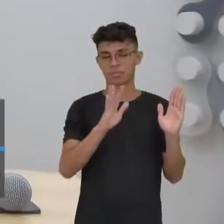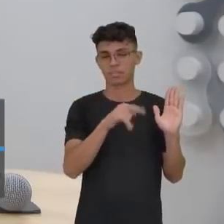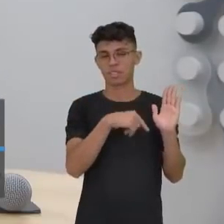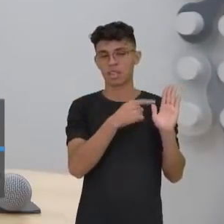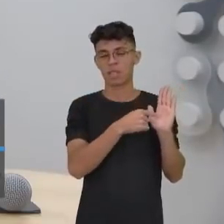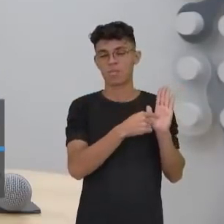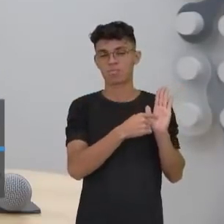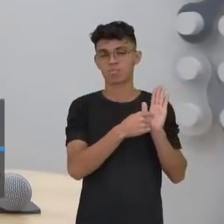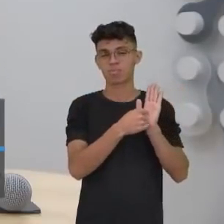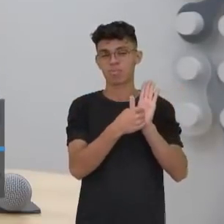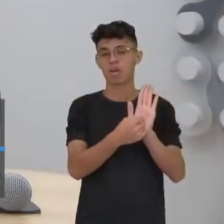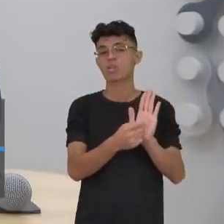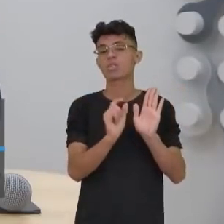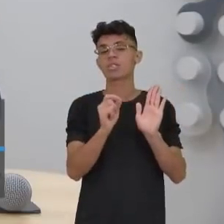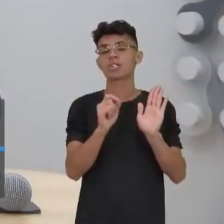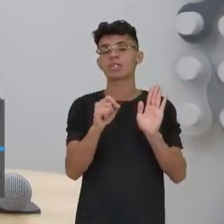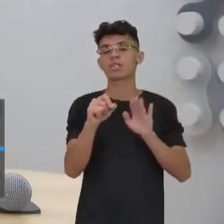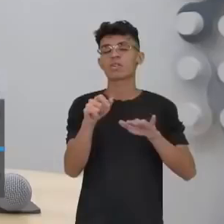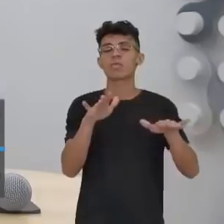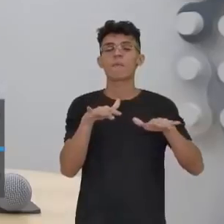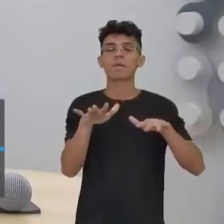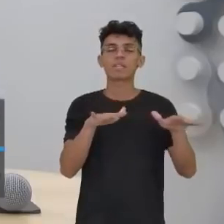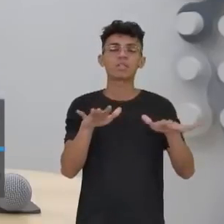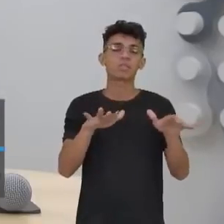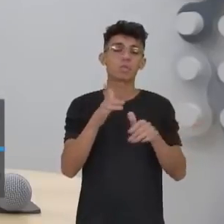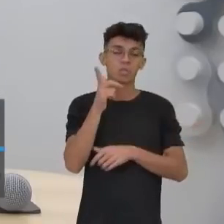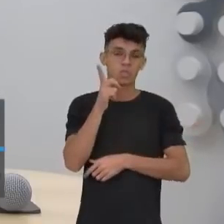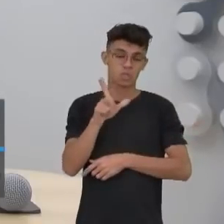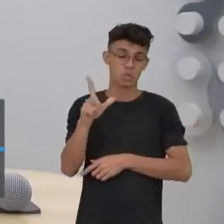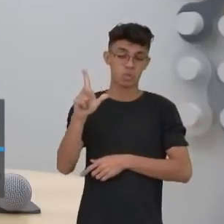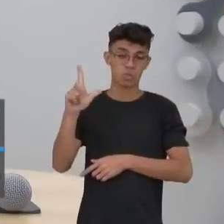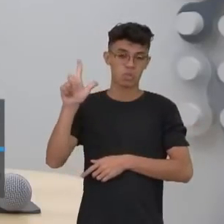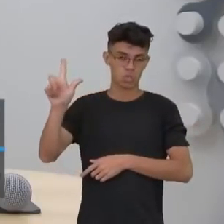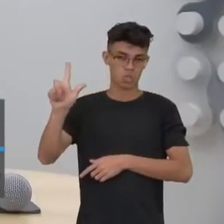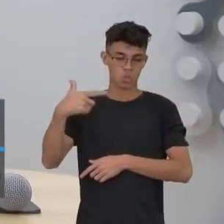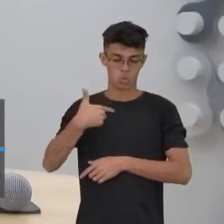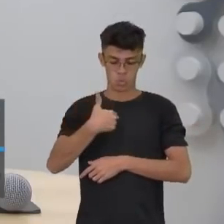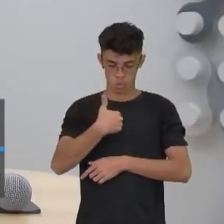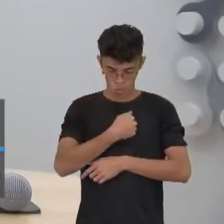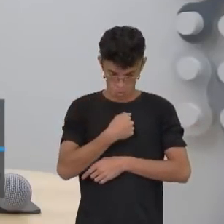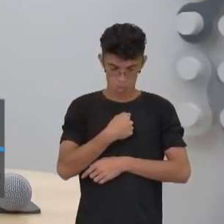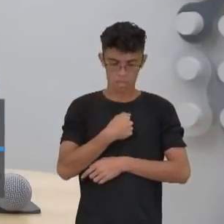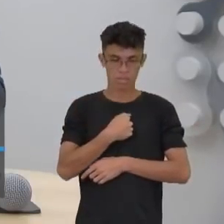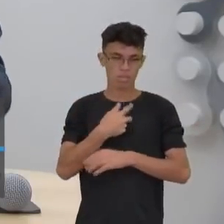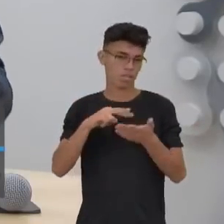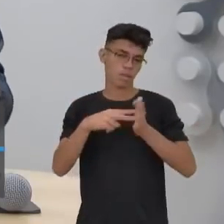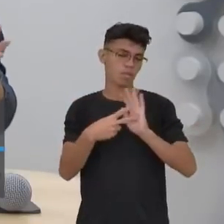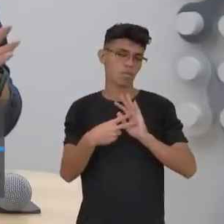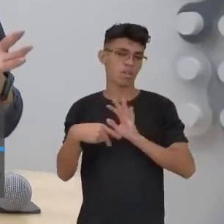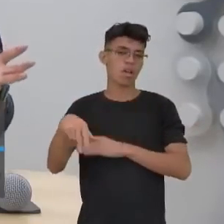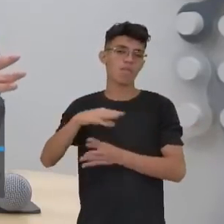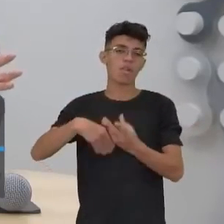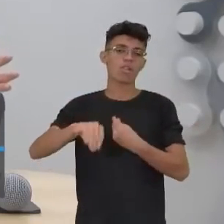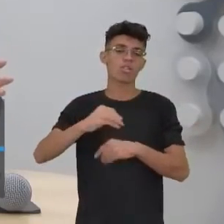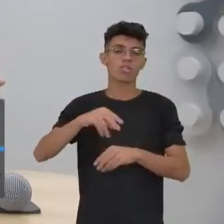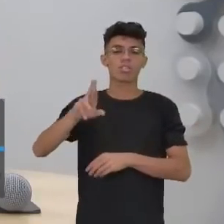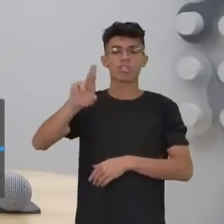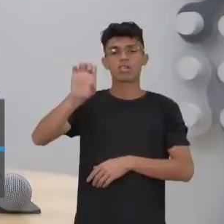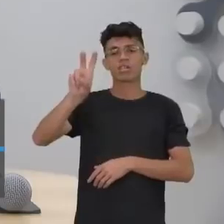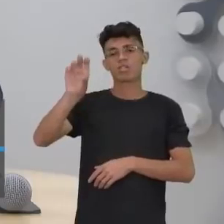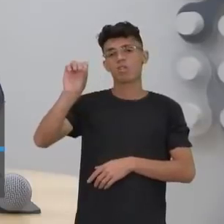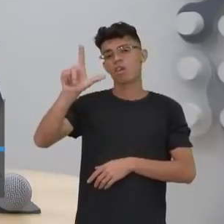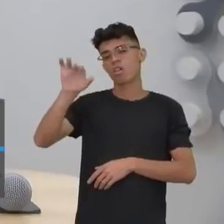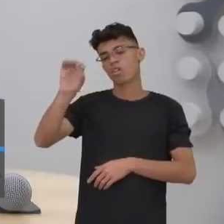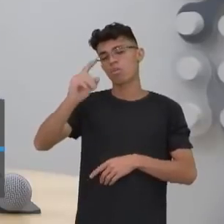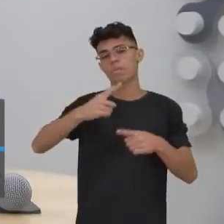esse movimento que levou Getúlio Vargas ao poder é sim uma revolução, porque lá nas eleições de 29,